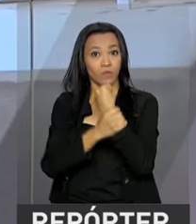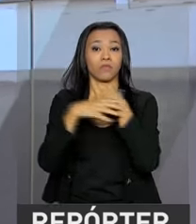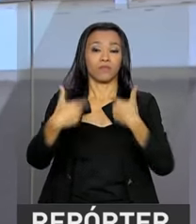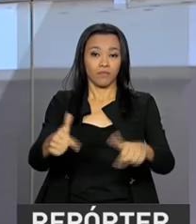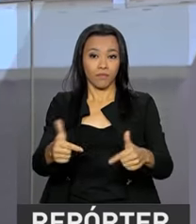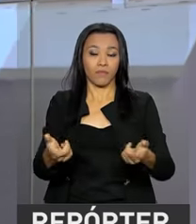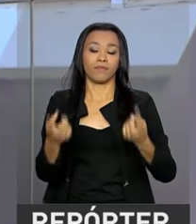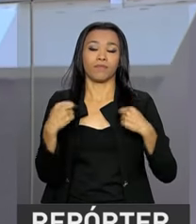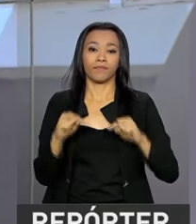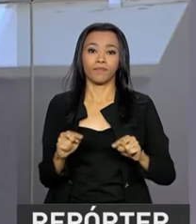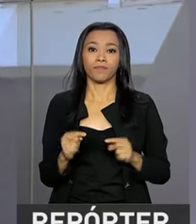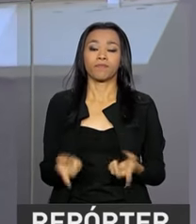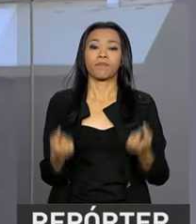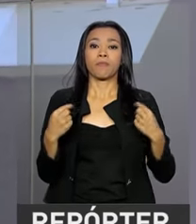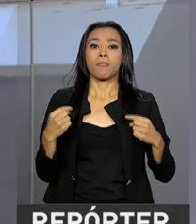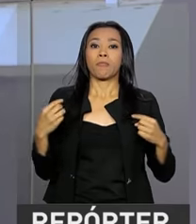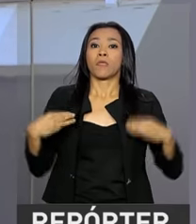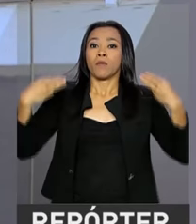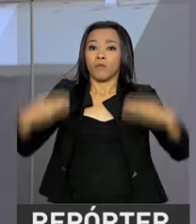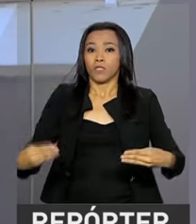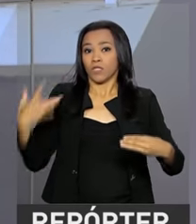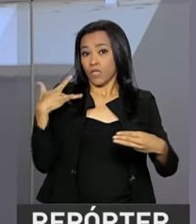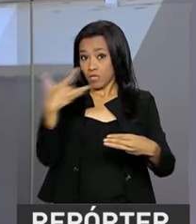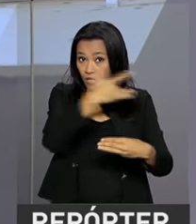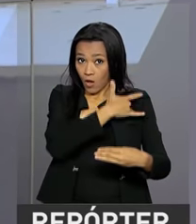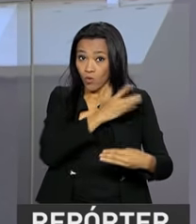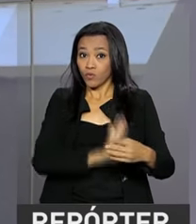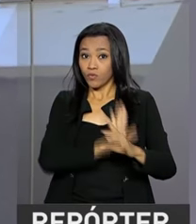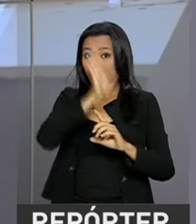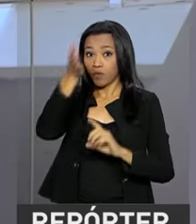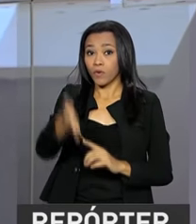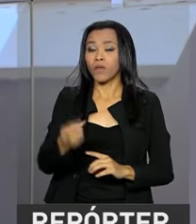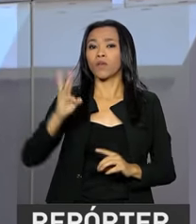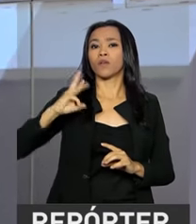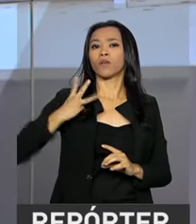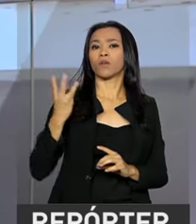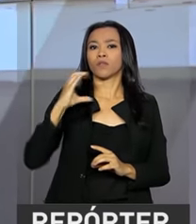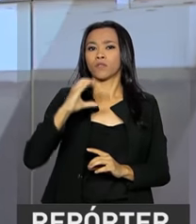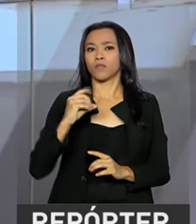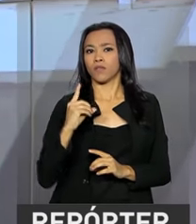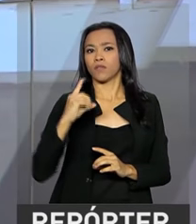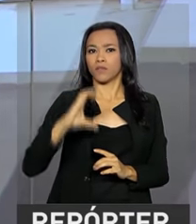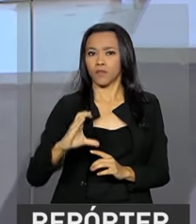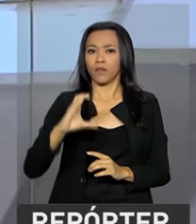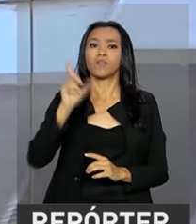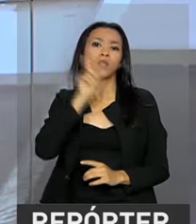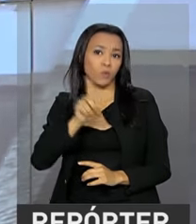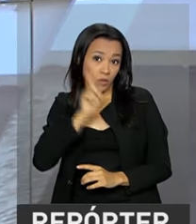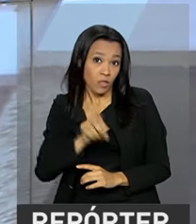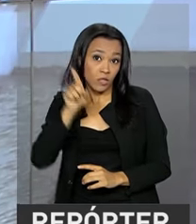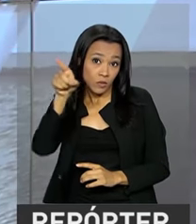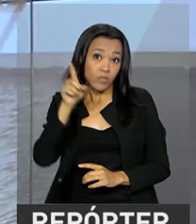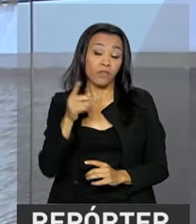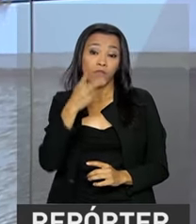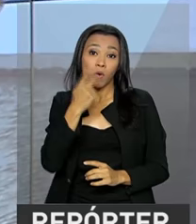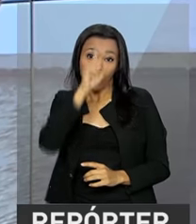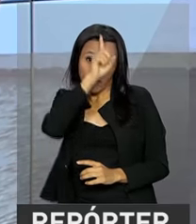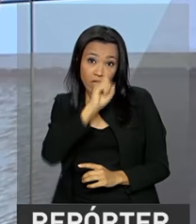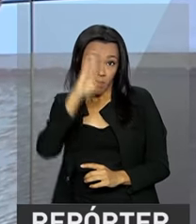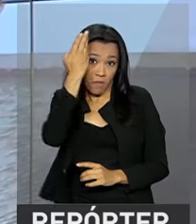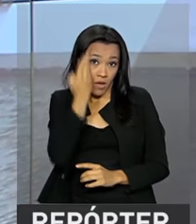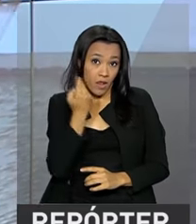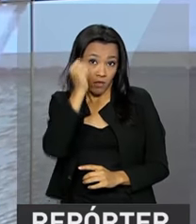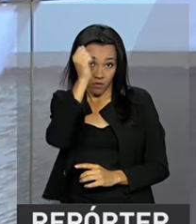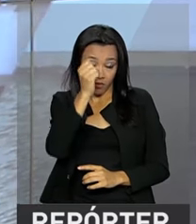eo ministro da saúde ricardo barros esteve em boston nos estados unidos e disse que a febre amarela no brasil está sob controle